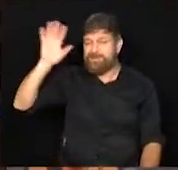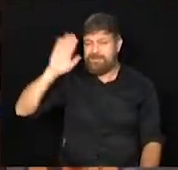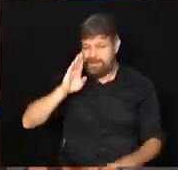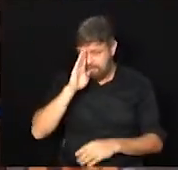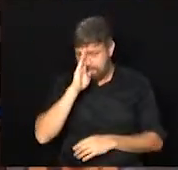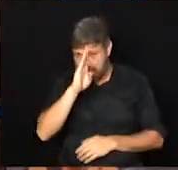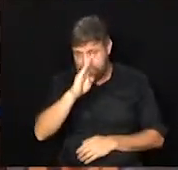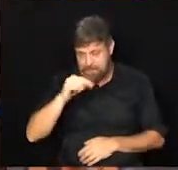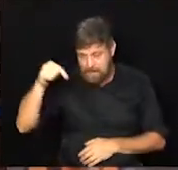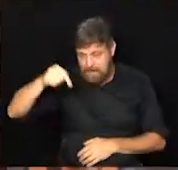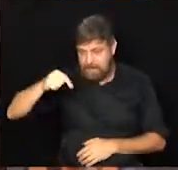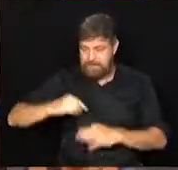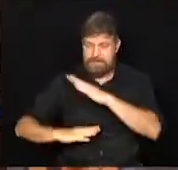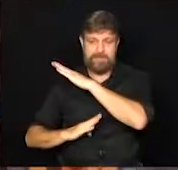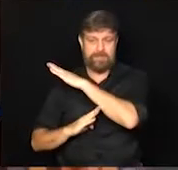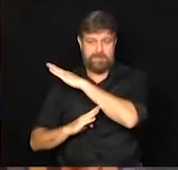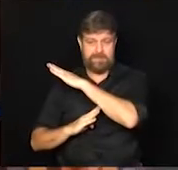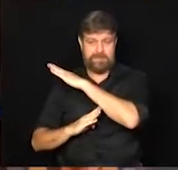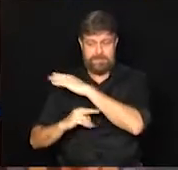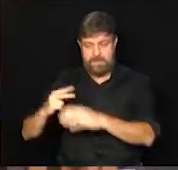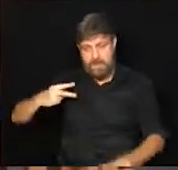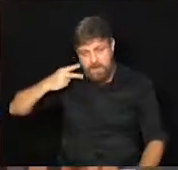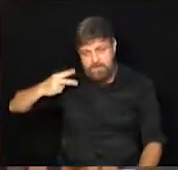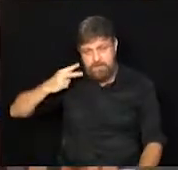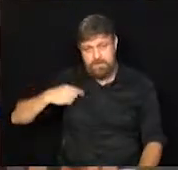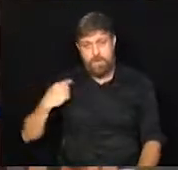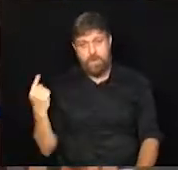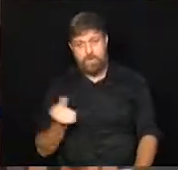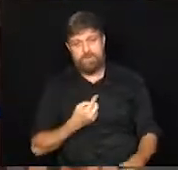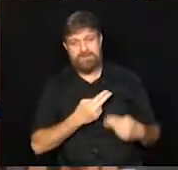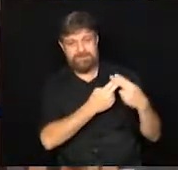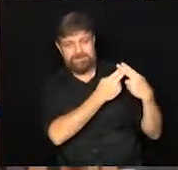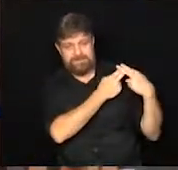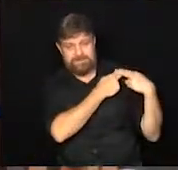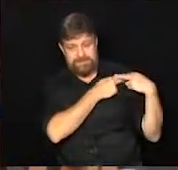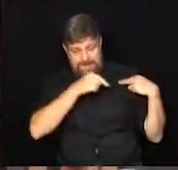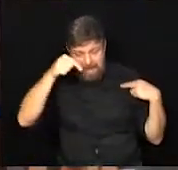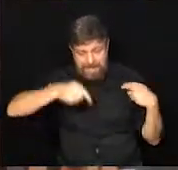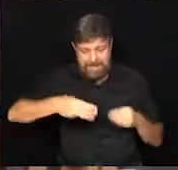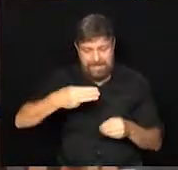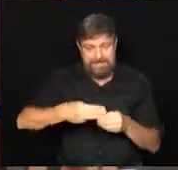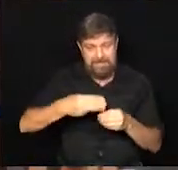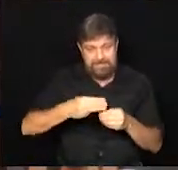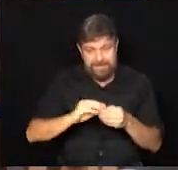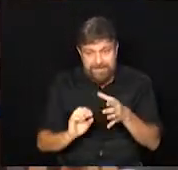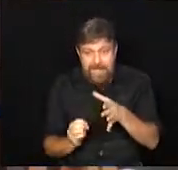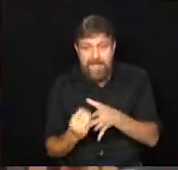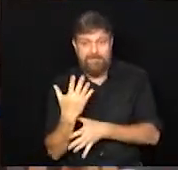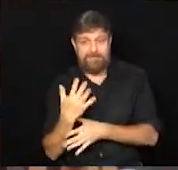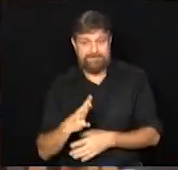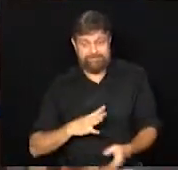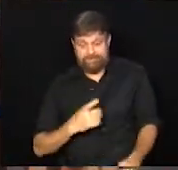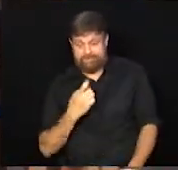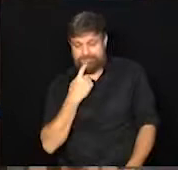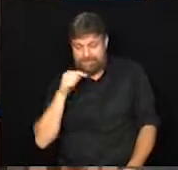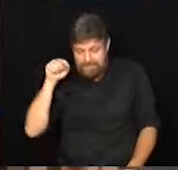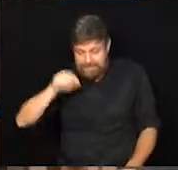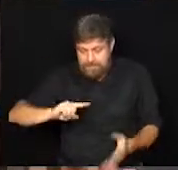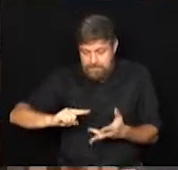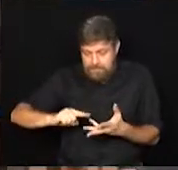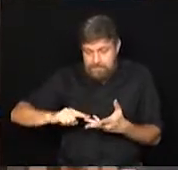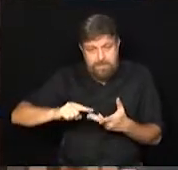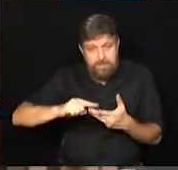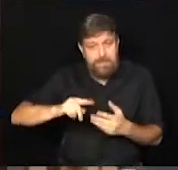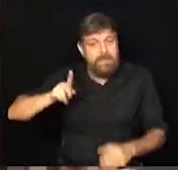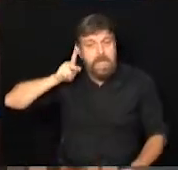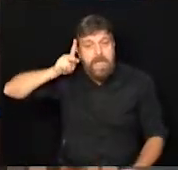no parlamento municipal, que são ali, porque é no município que acontecem as coisas, né? A demanda maior de